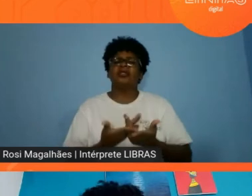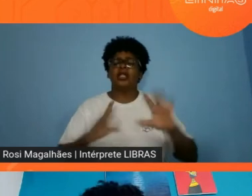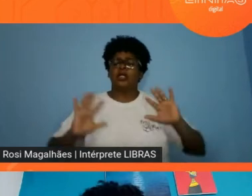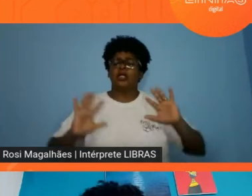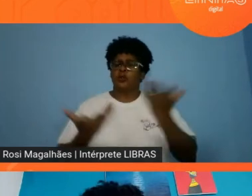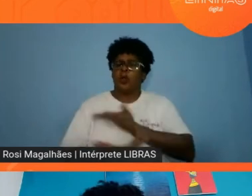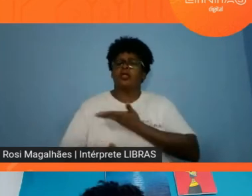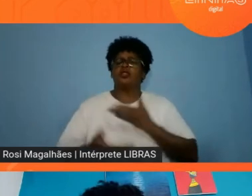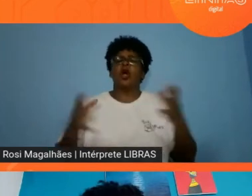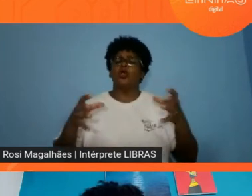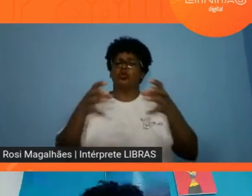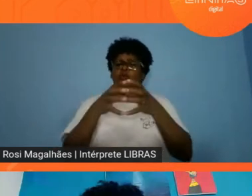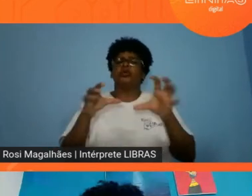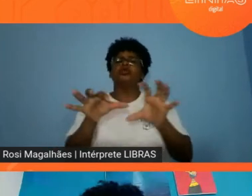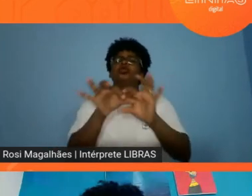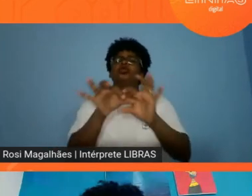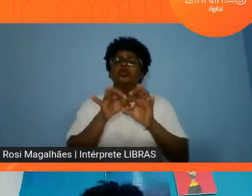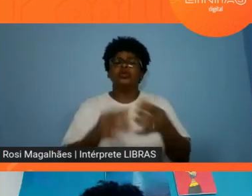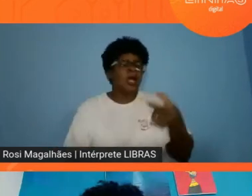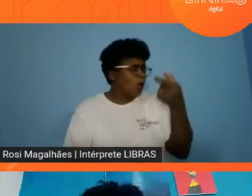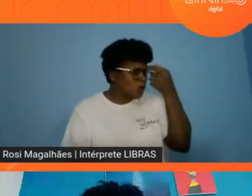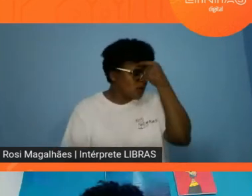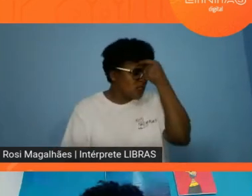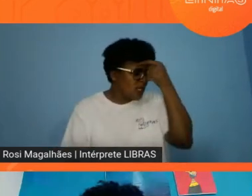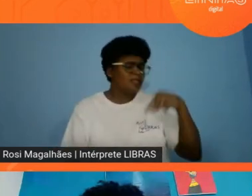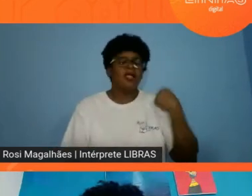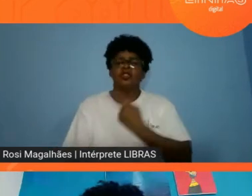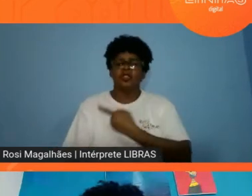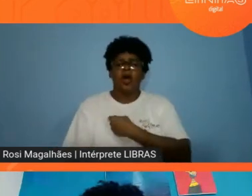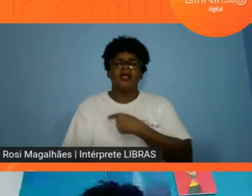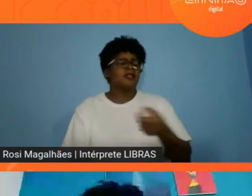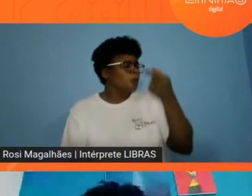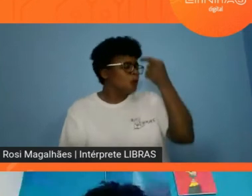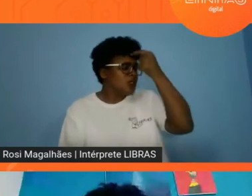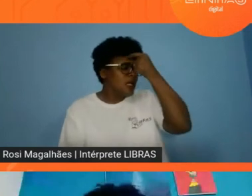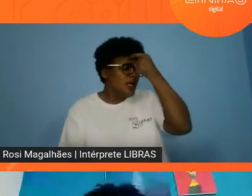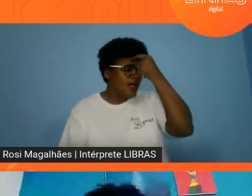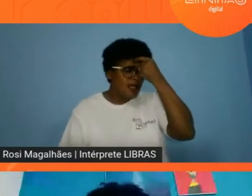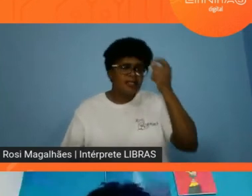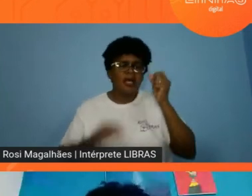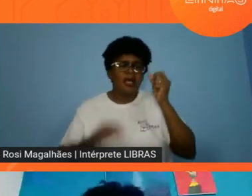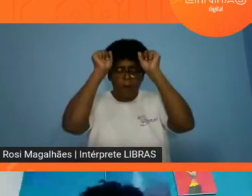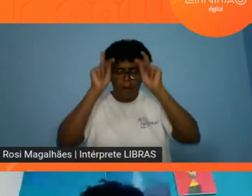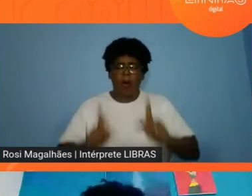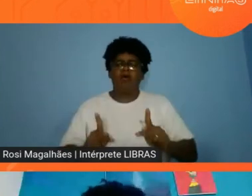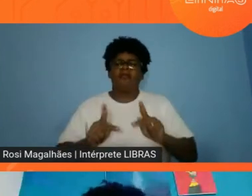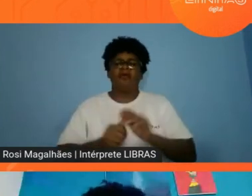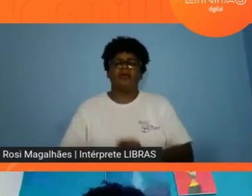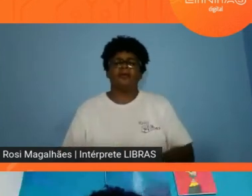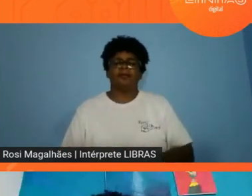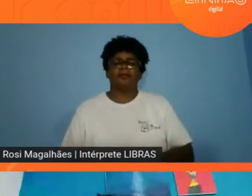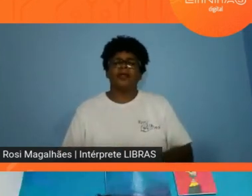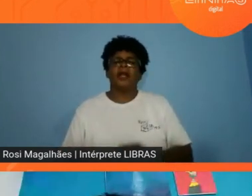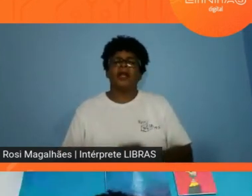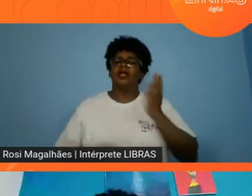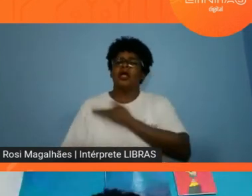a gente consiga ter consciência de nós, né? Consciência como povo aí para a gente